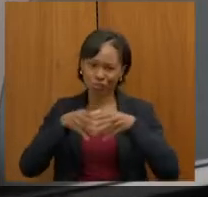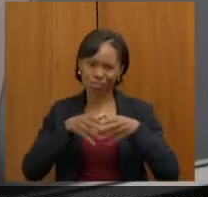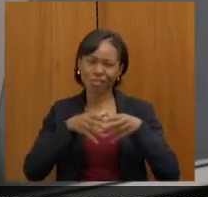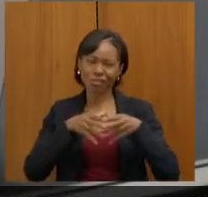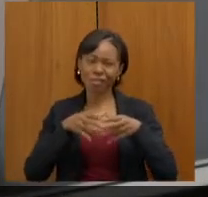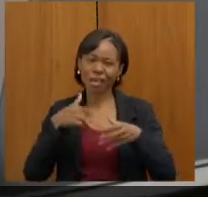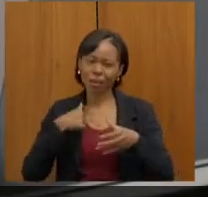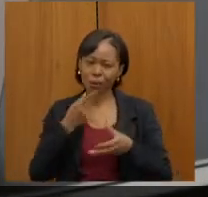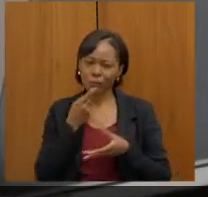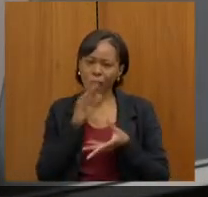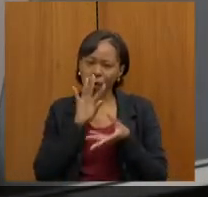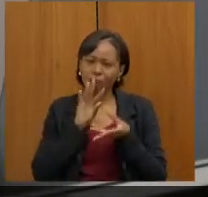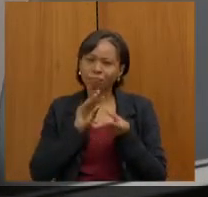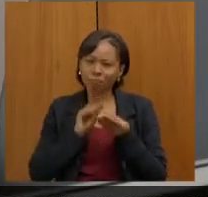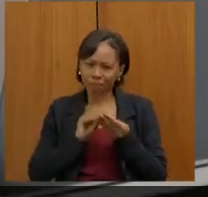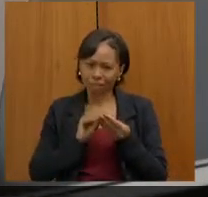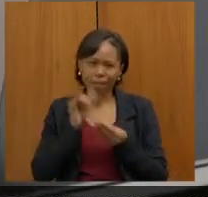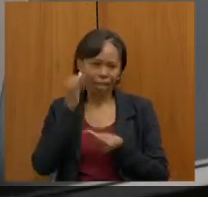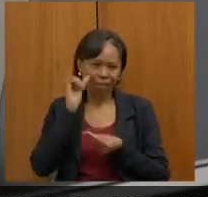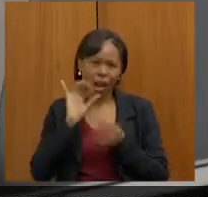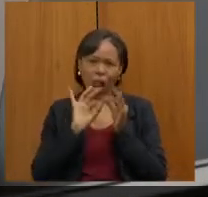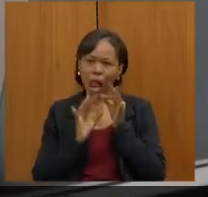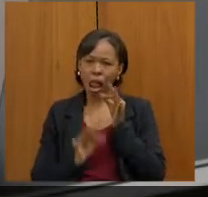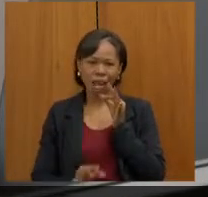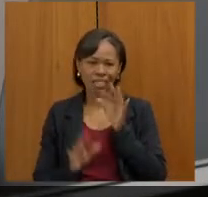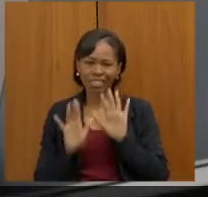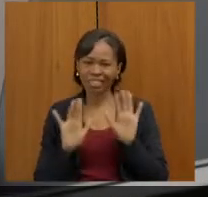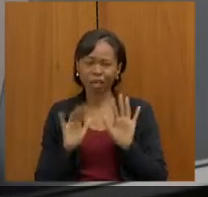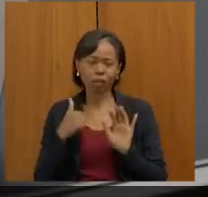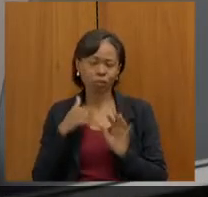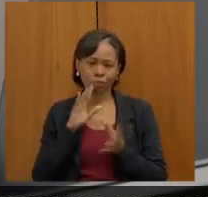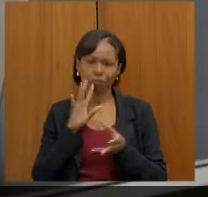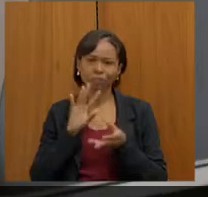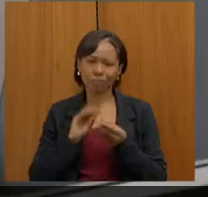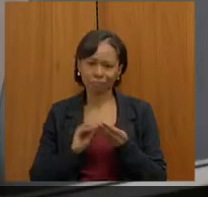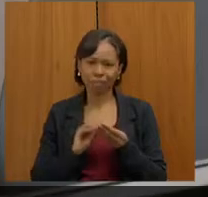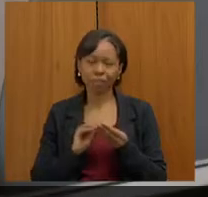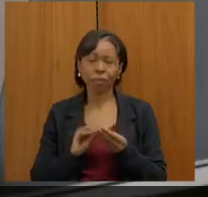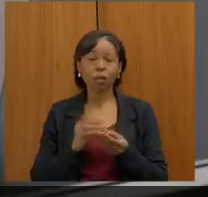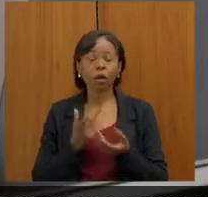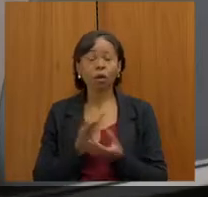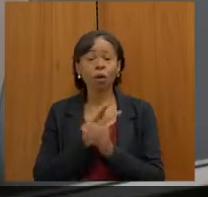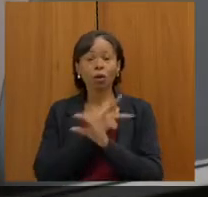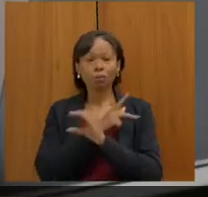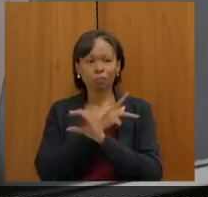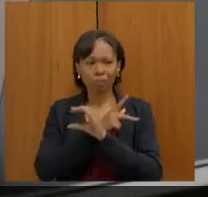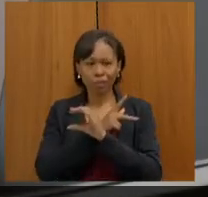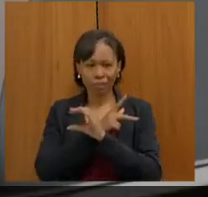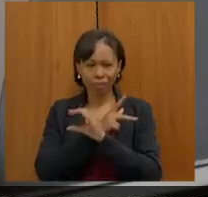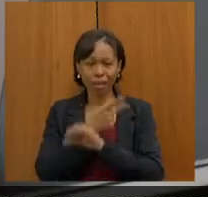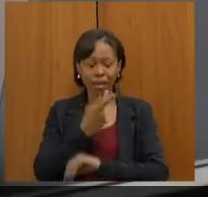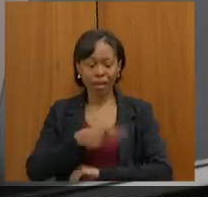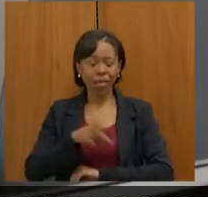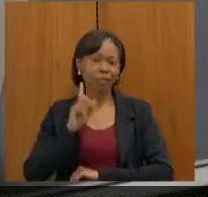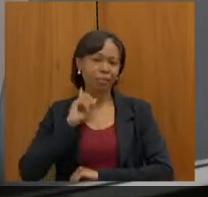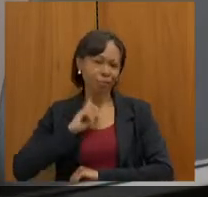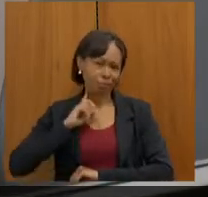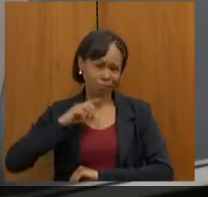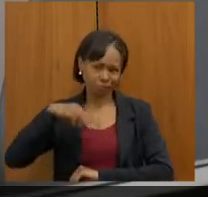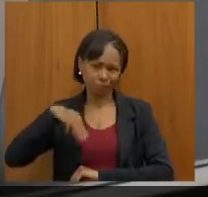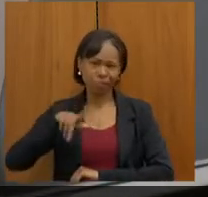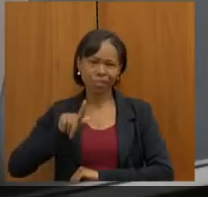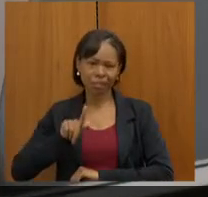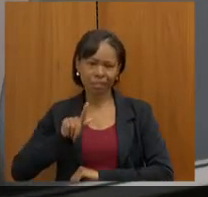sala vai ser breve para não delongar muito era isso que eu tinha ido para falar Polícia Civil de Minas Gerais também está aí nesse